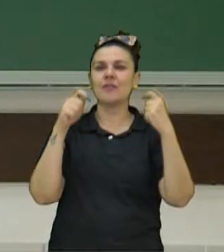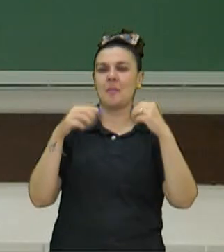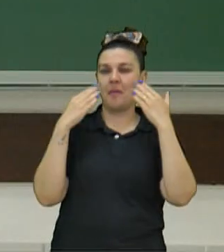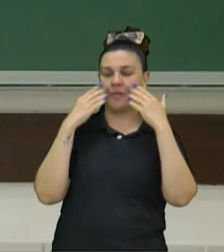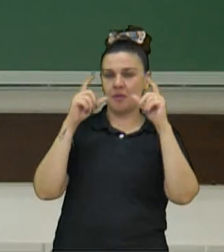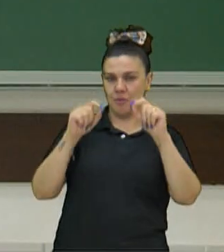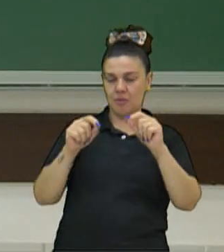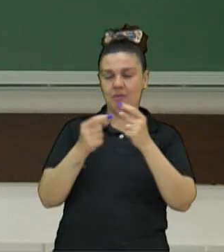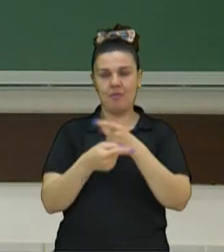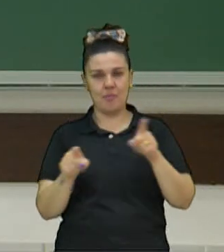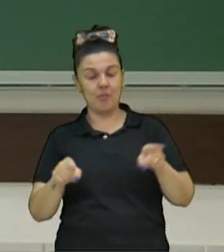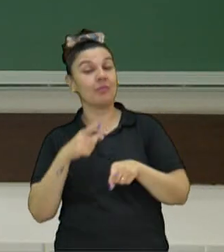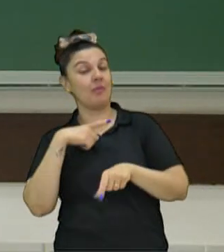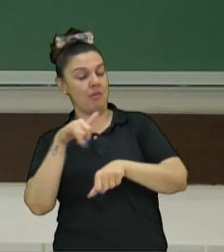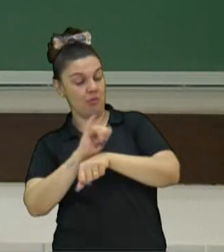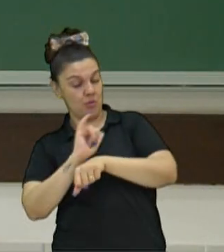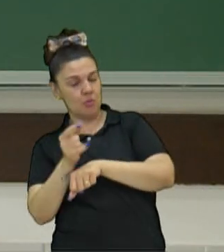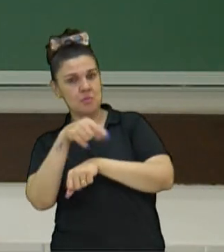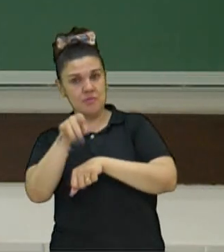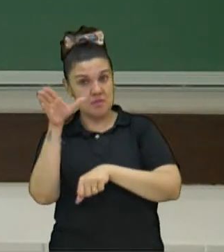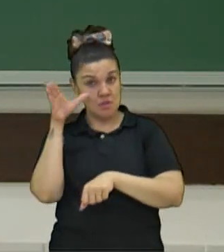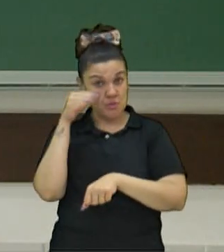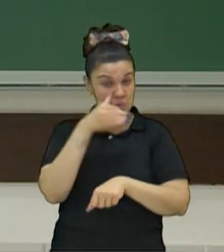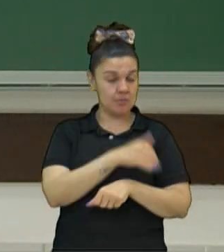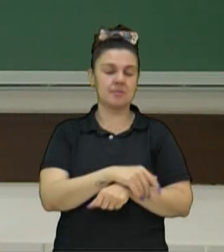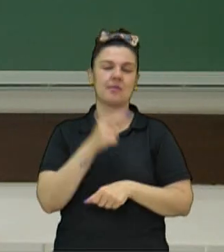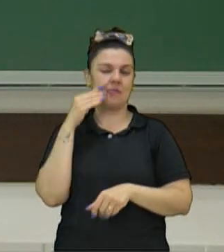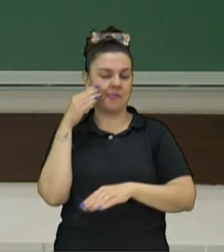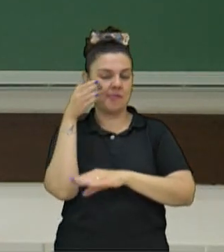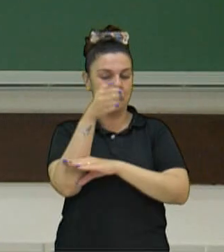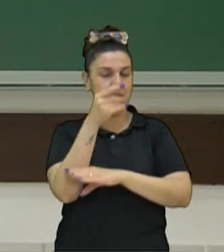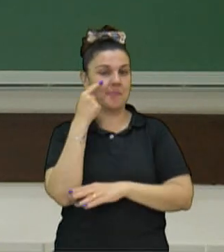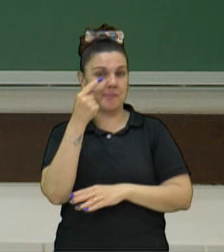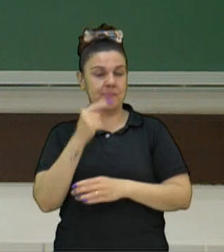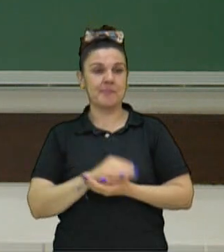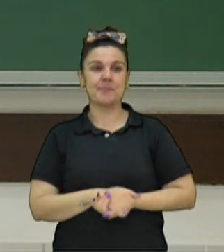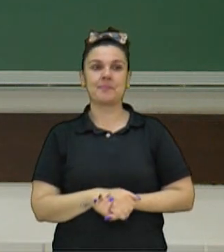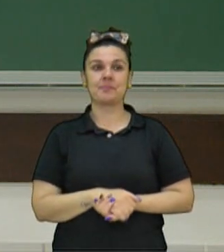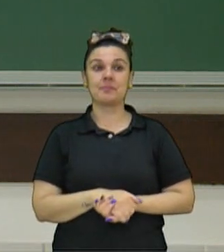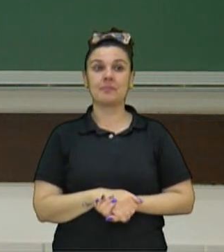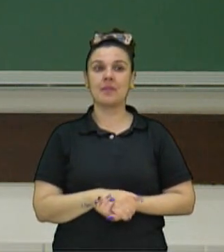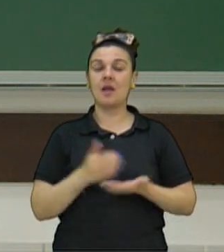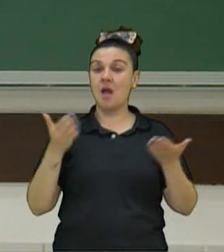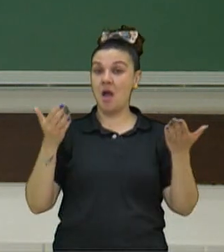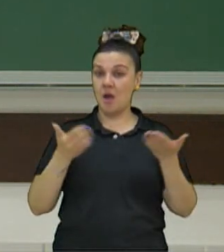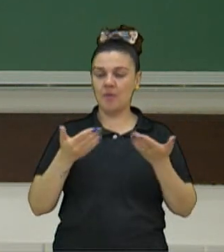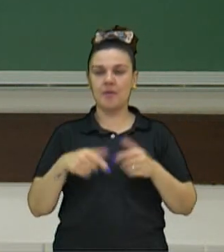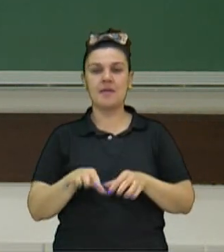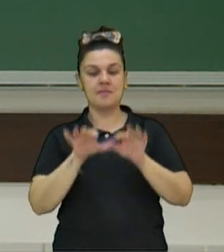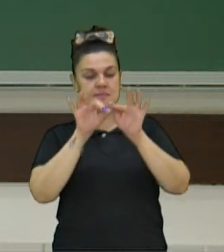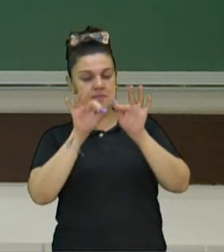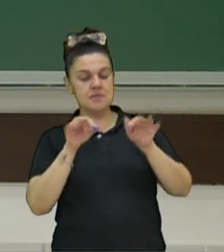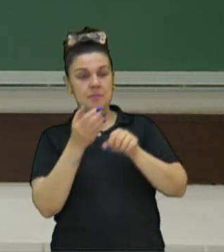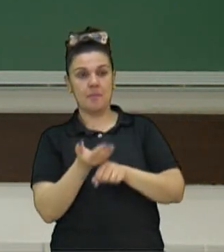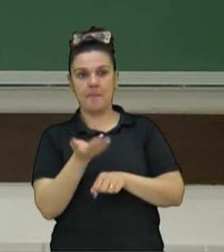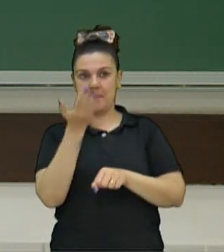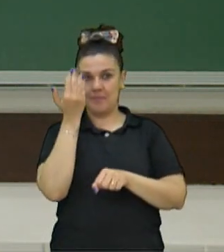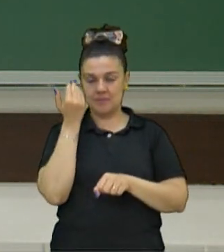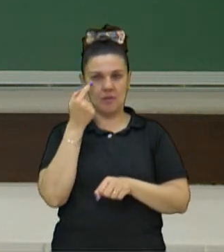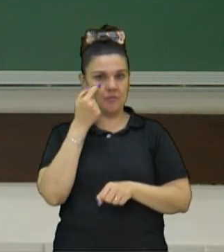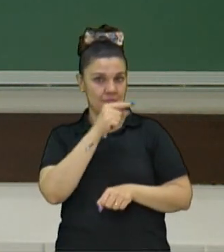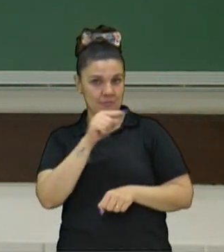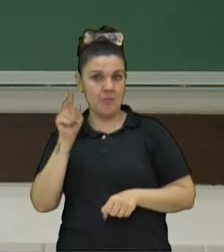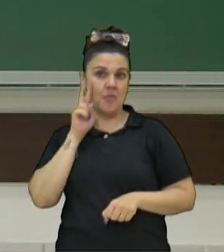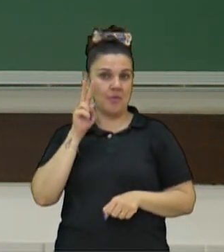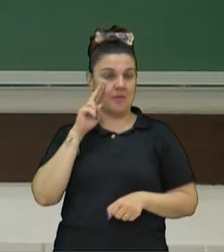legal. Também tem no vídeo no YouTube, se você tiver curiosidade, vai lá assistir, ok? E aí, simple past tense. Vamos dar